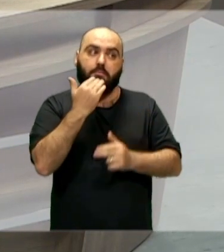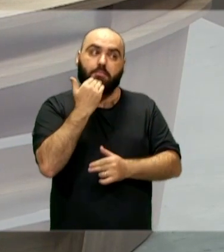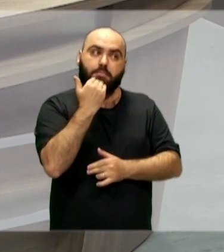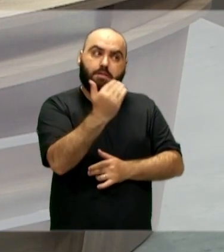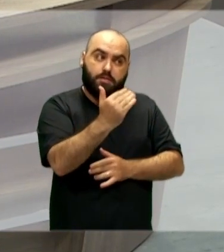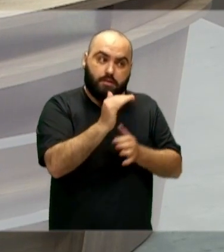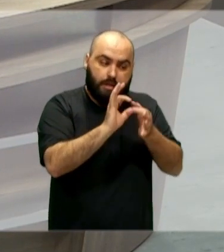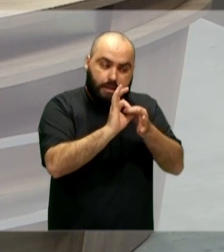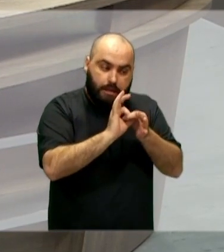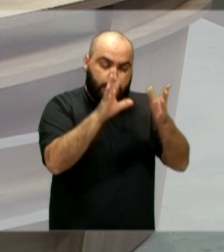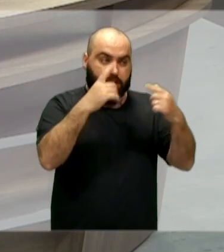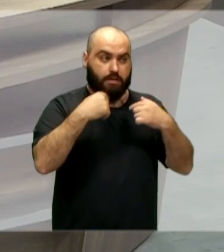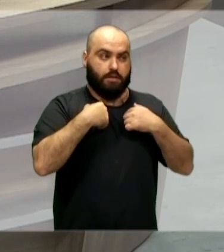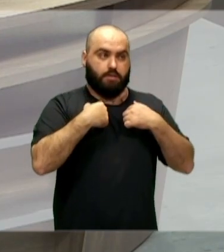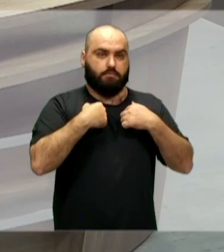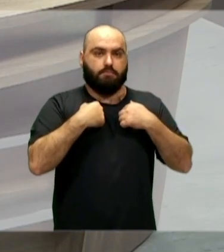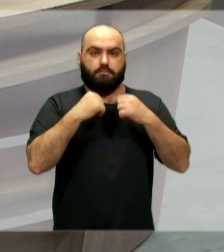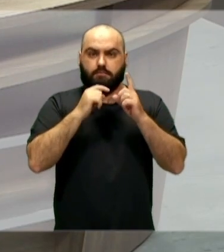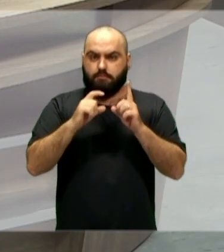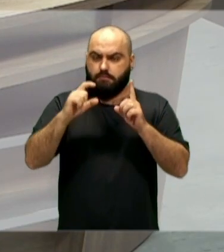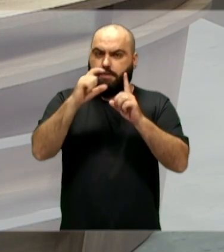um termo que é um termo